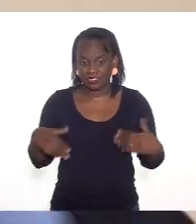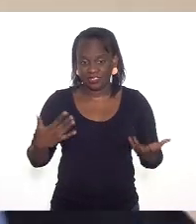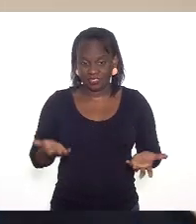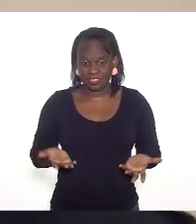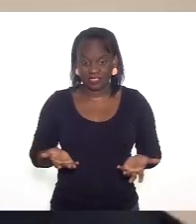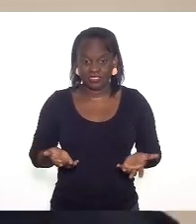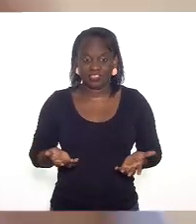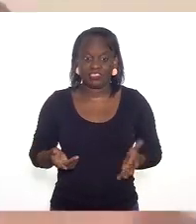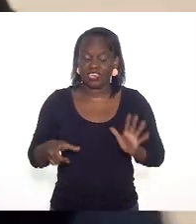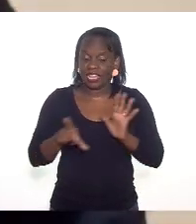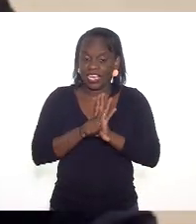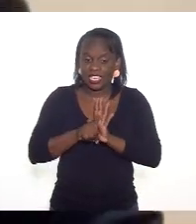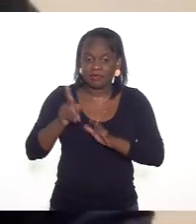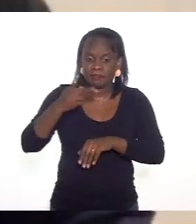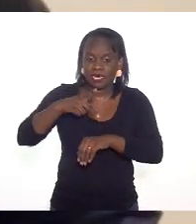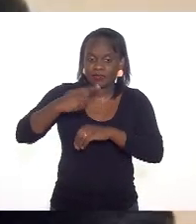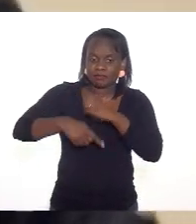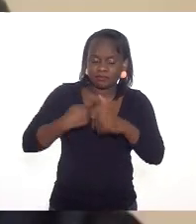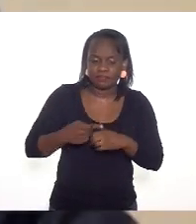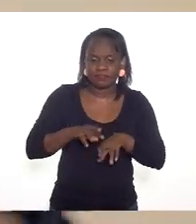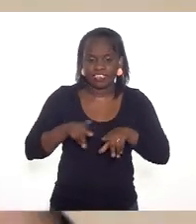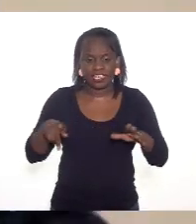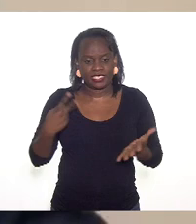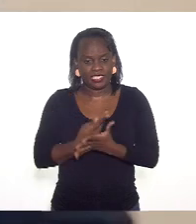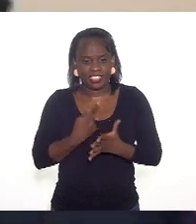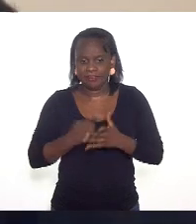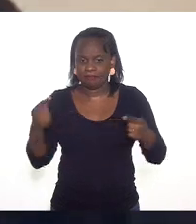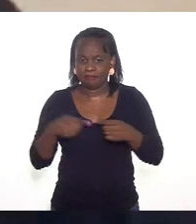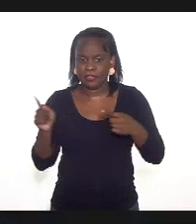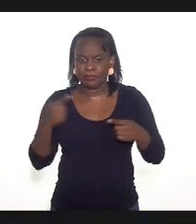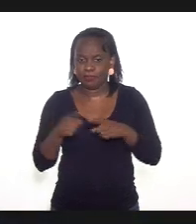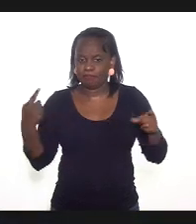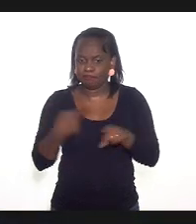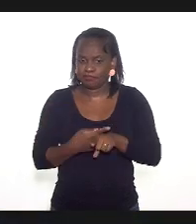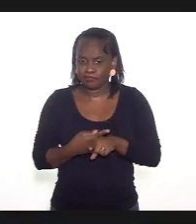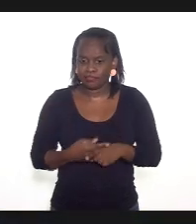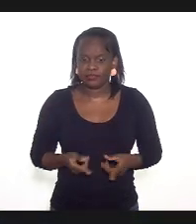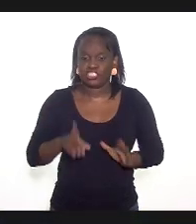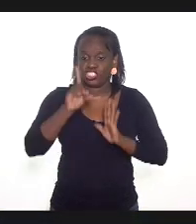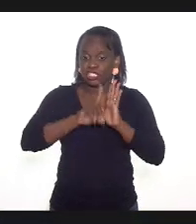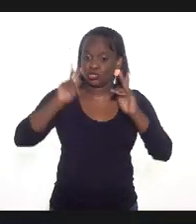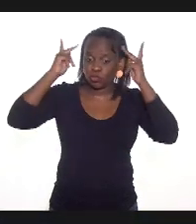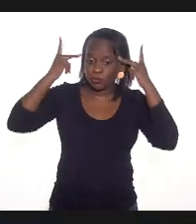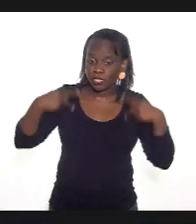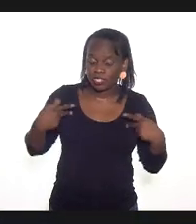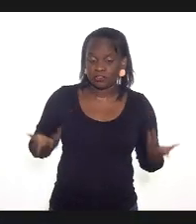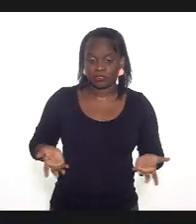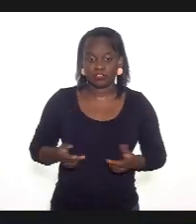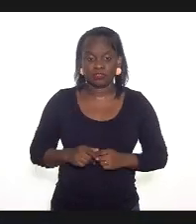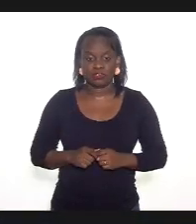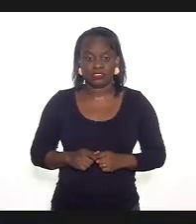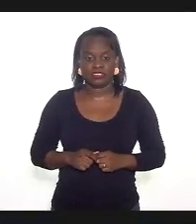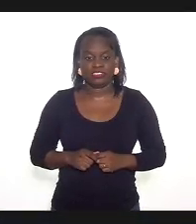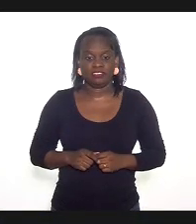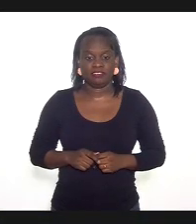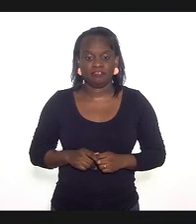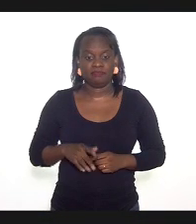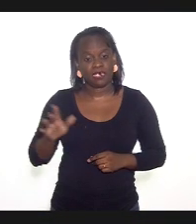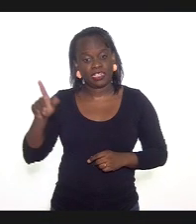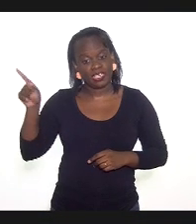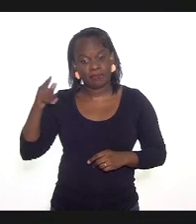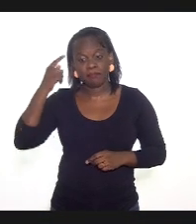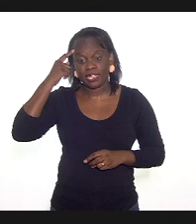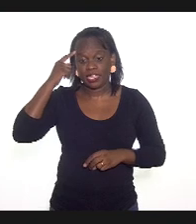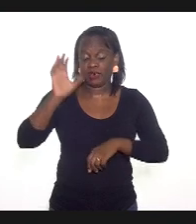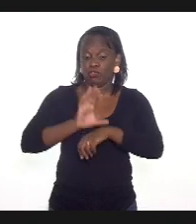Ferindo leis internacionais, enfim, leis de direitos humanos. Para eles era constitucional, legal. Para ele